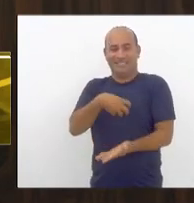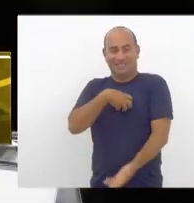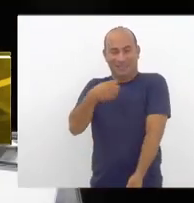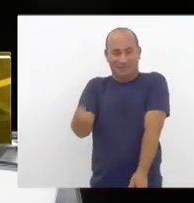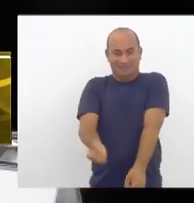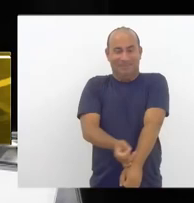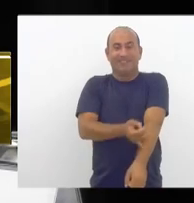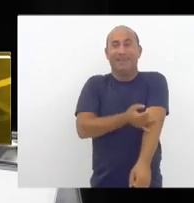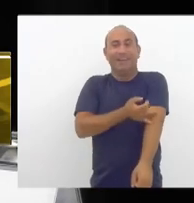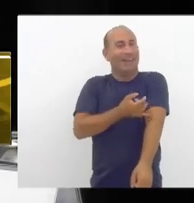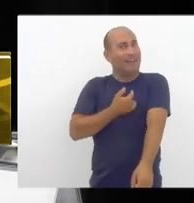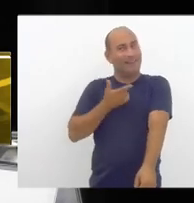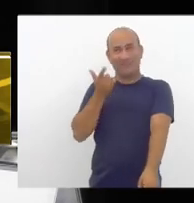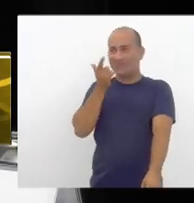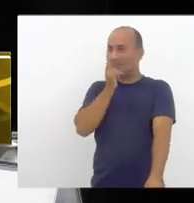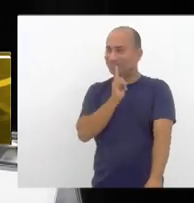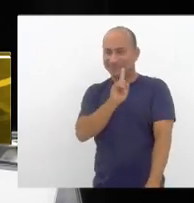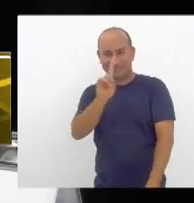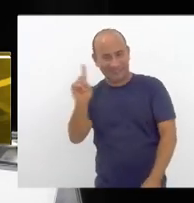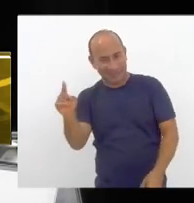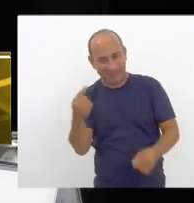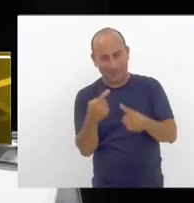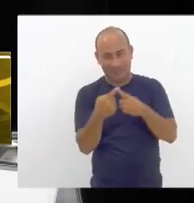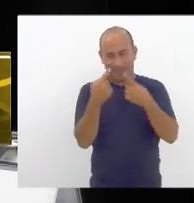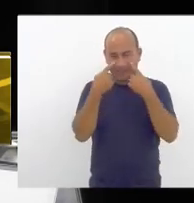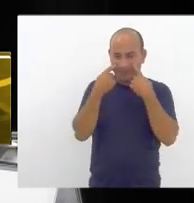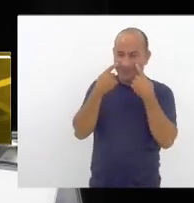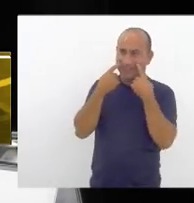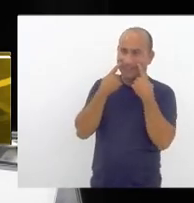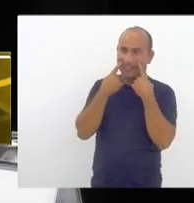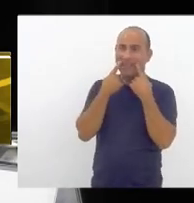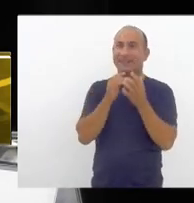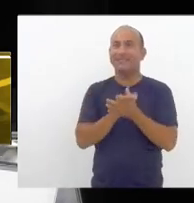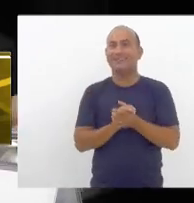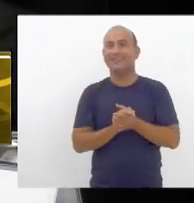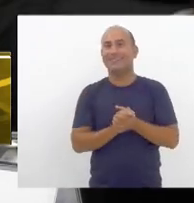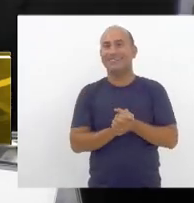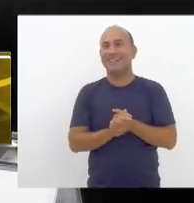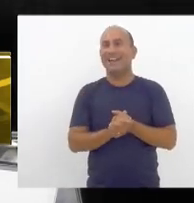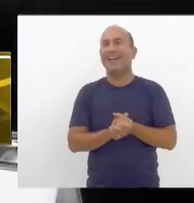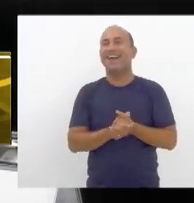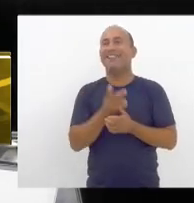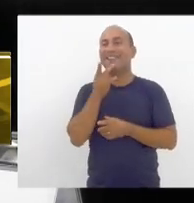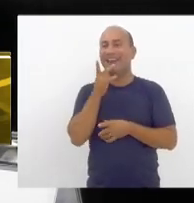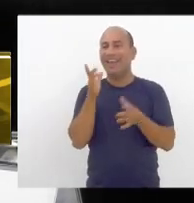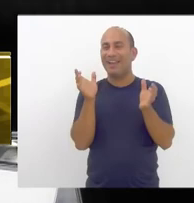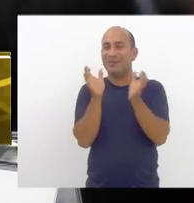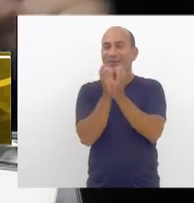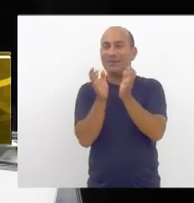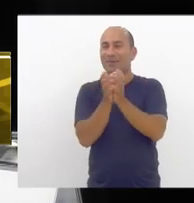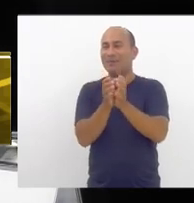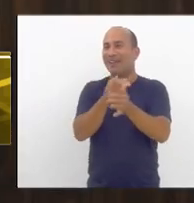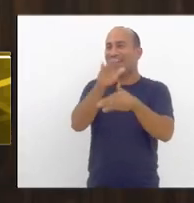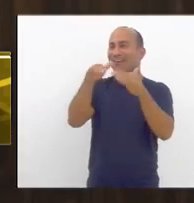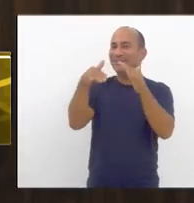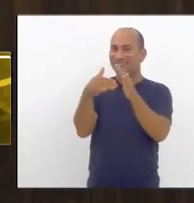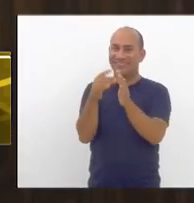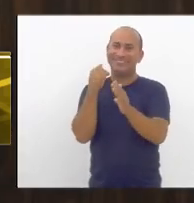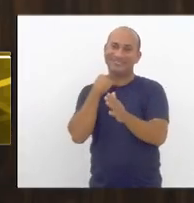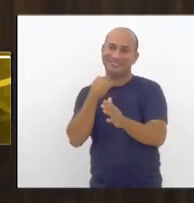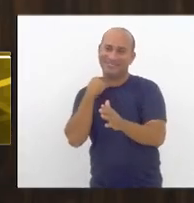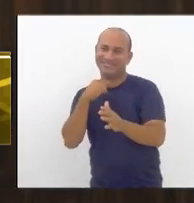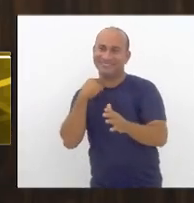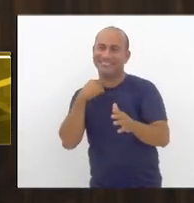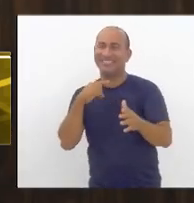ainda não cheguei nesse patamar e falar em patamar uma saudação rubro-negra ao grande rubro-negro Fernando